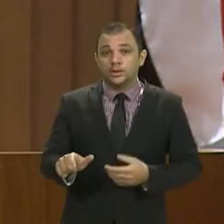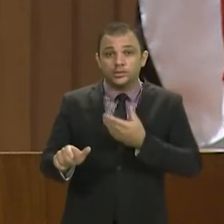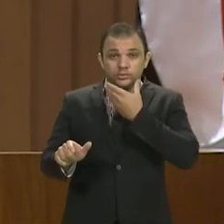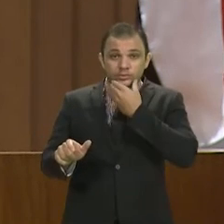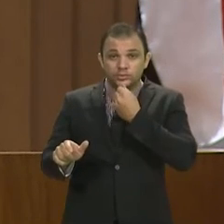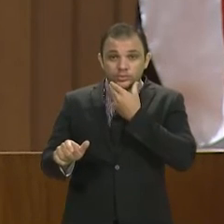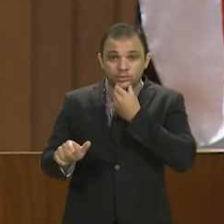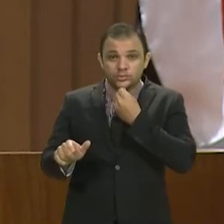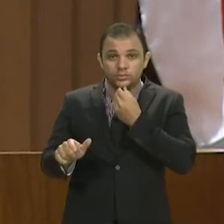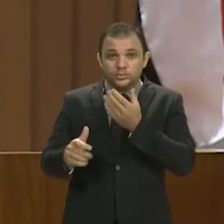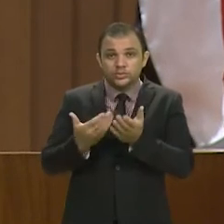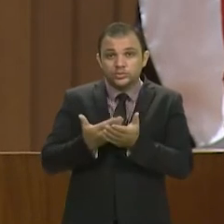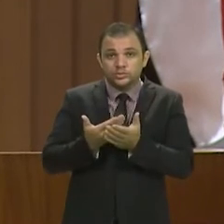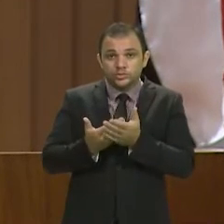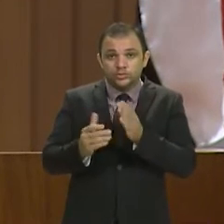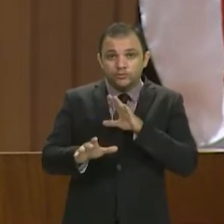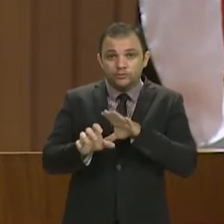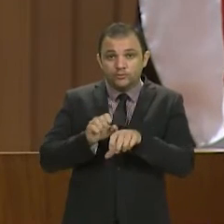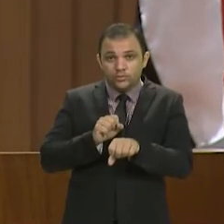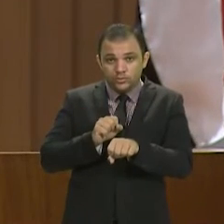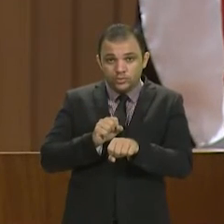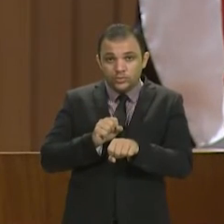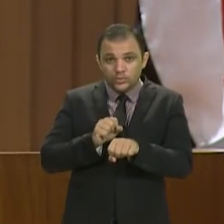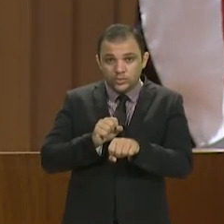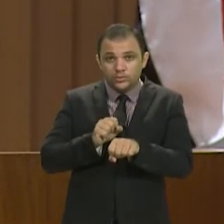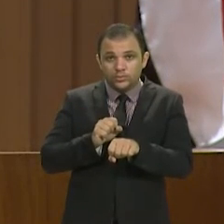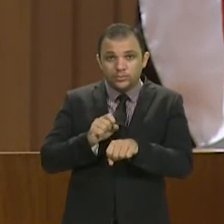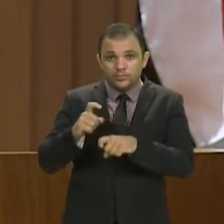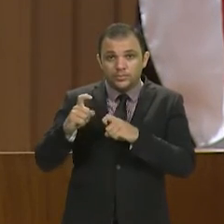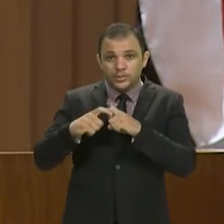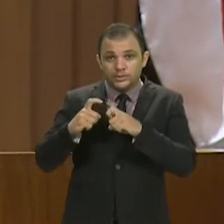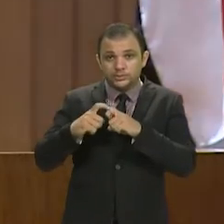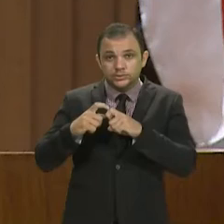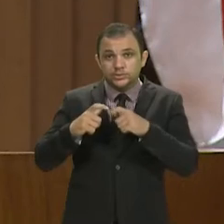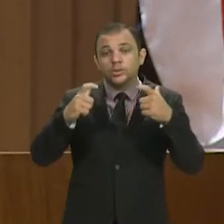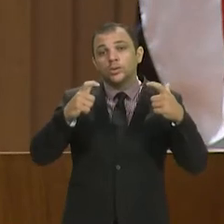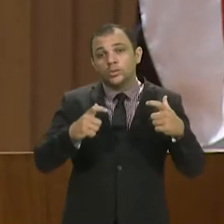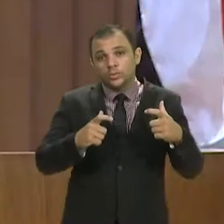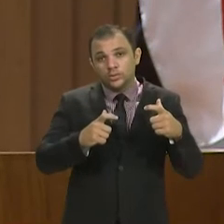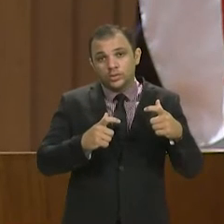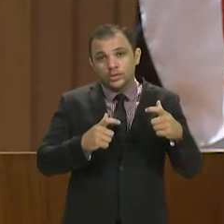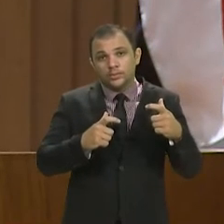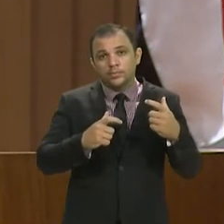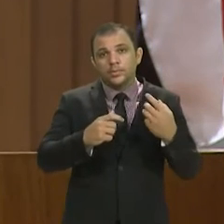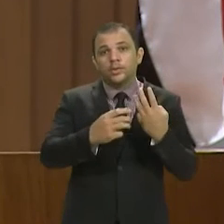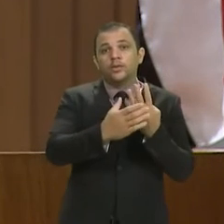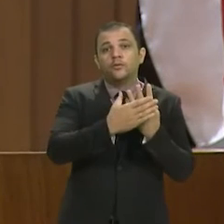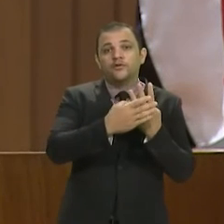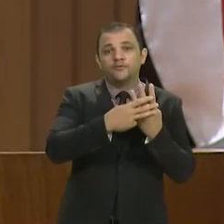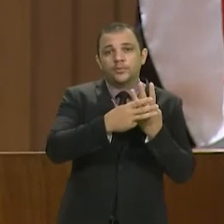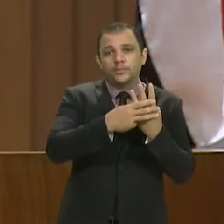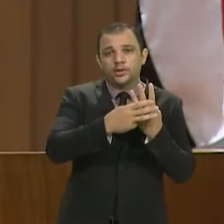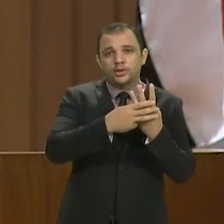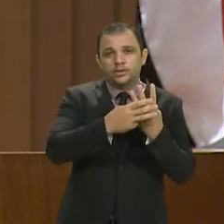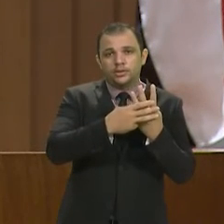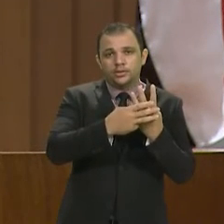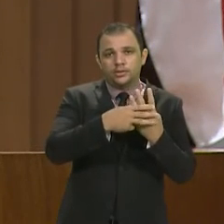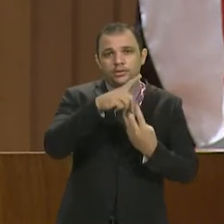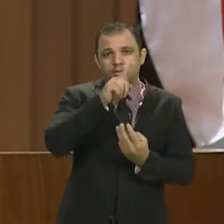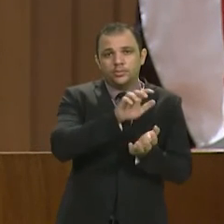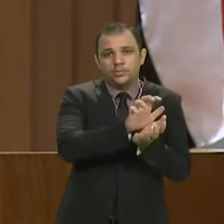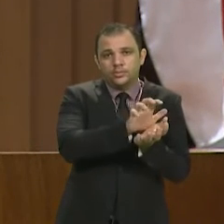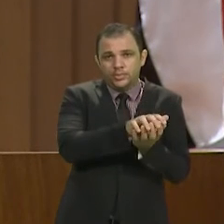Formou-se pela Universidade Federal de Pernambuco, fez doutorado em cardiologia